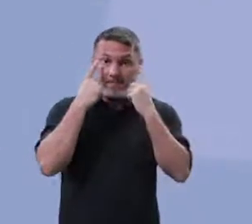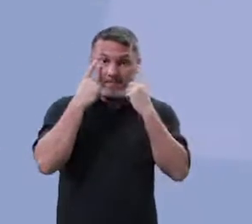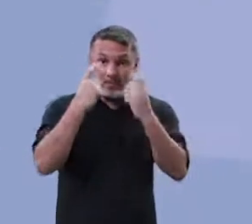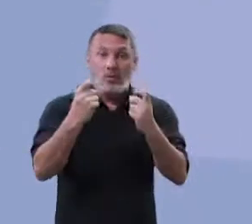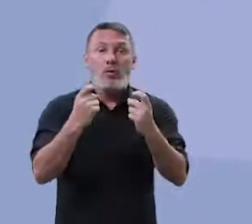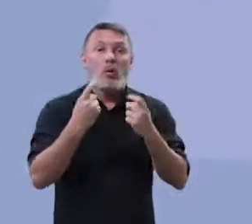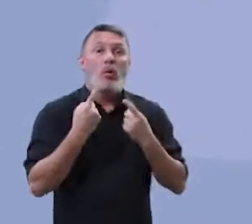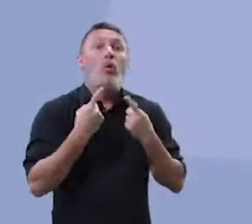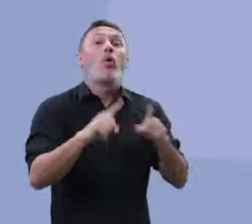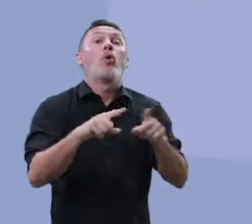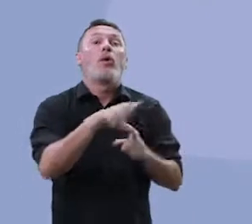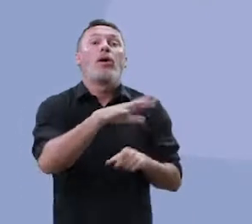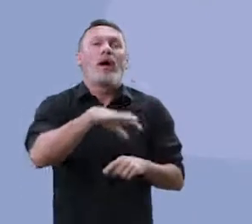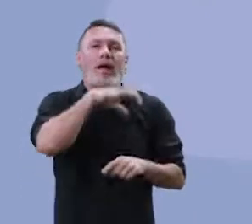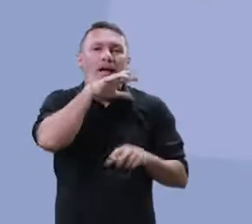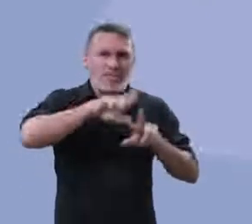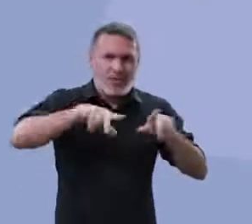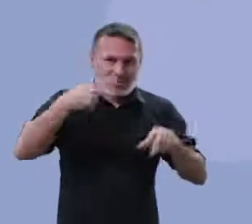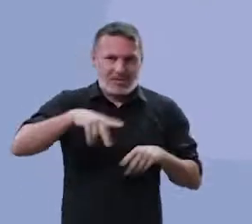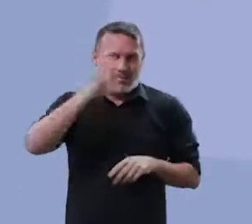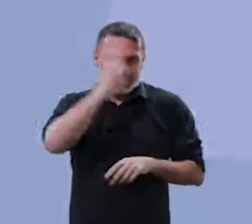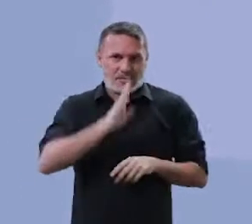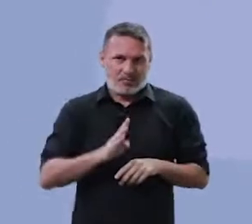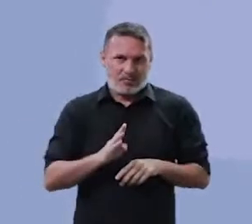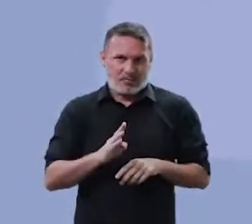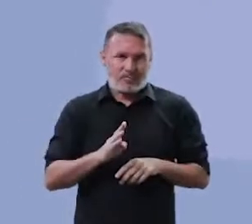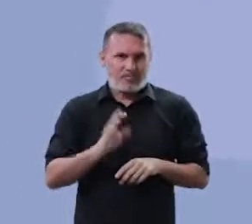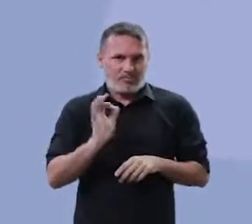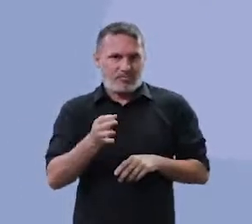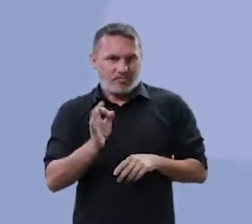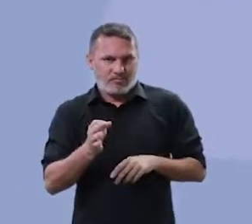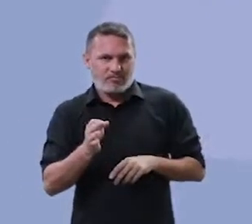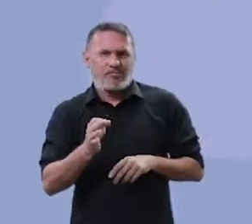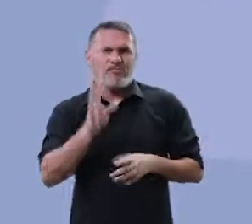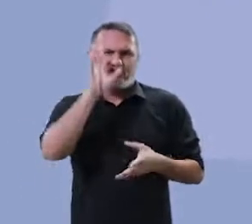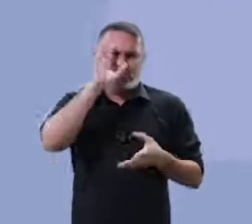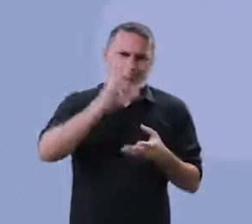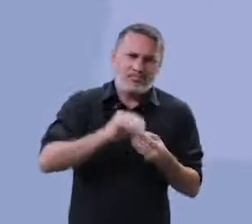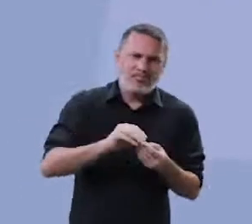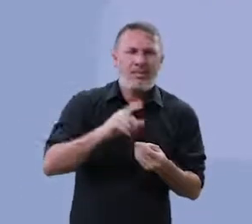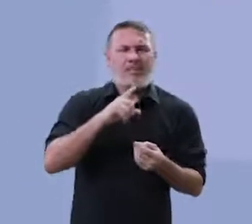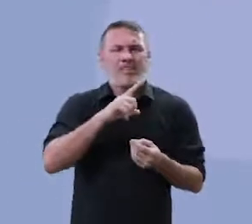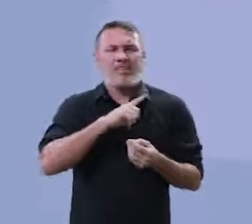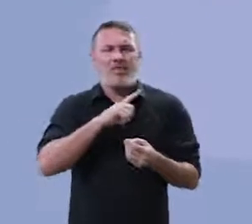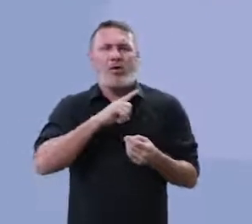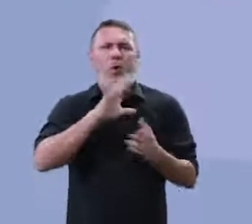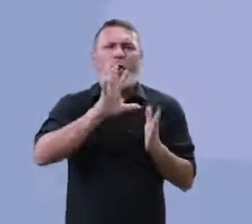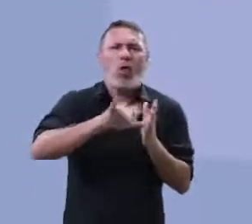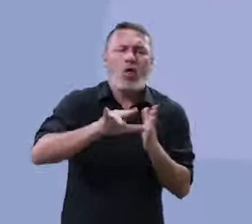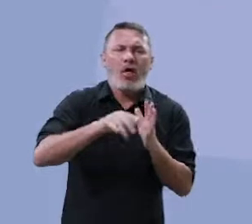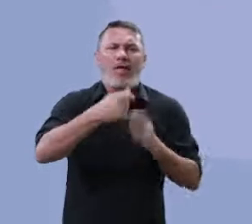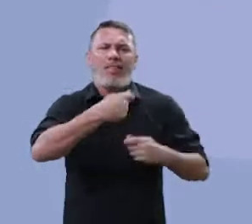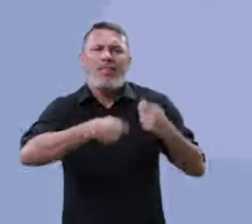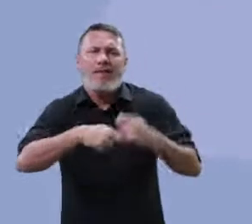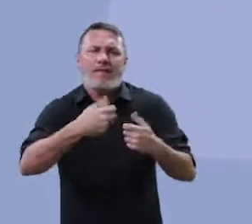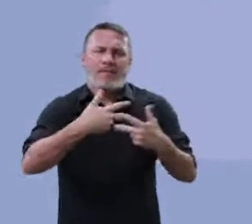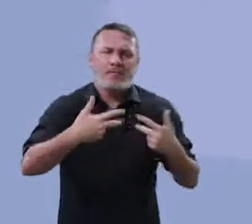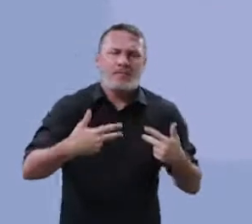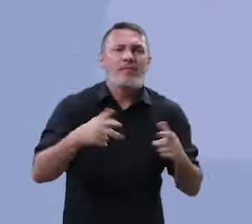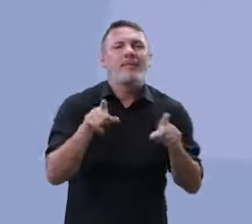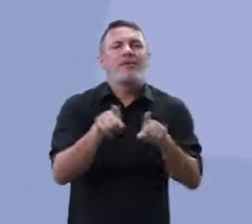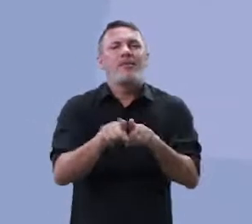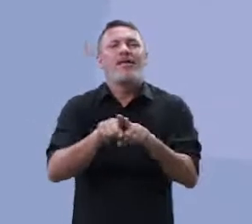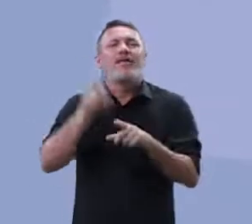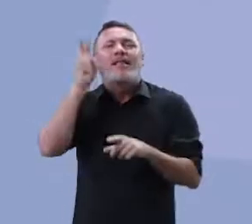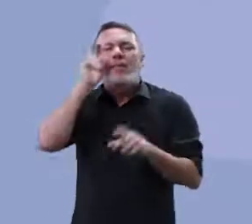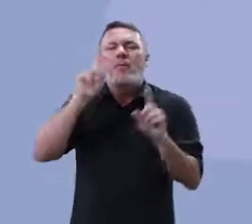foi violência contra os animais no Brasil. Violência contra os animais, falamos sobre biopirataria, trabalhamos